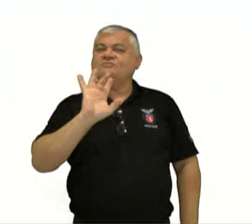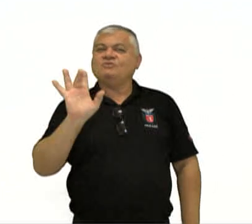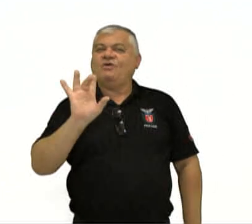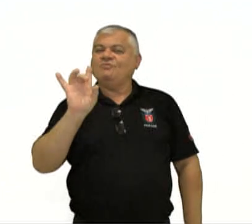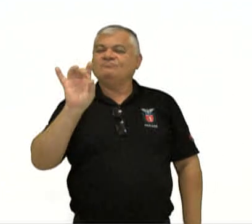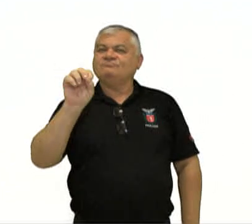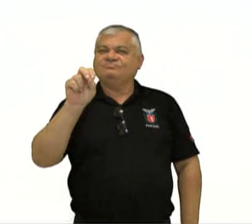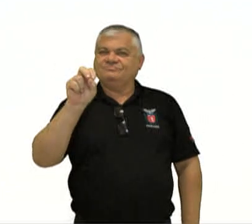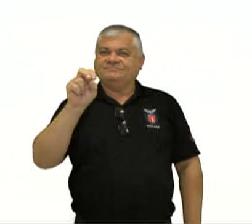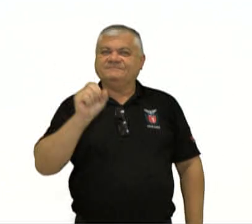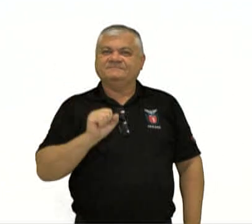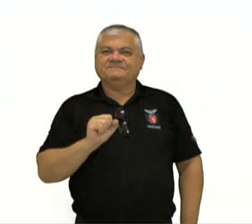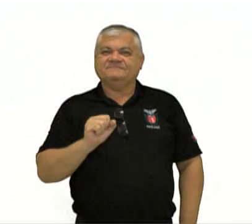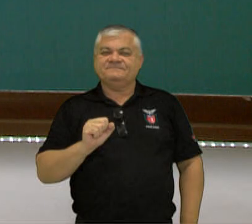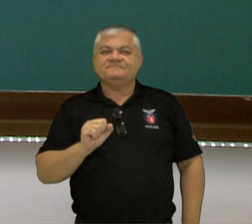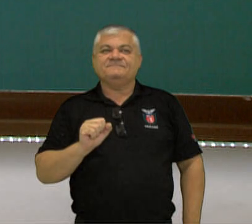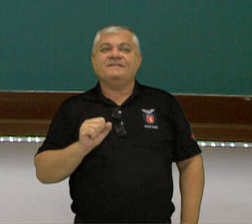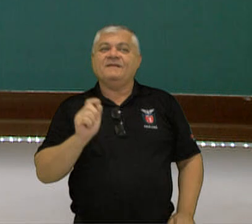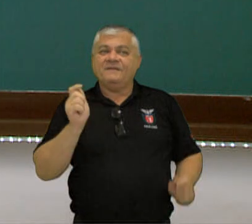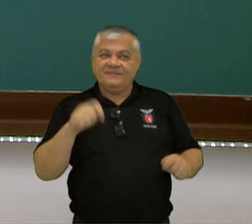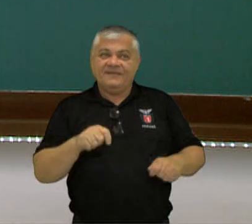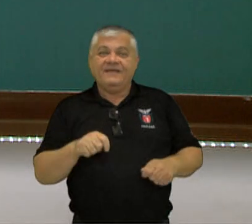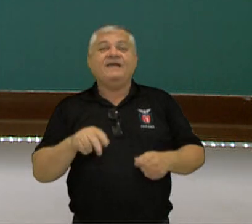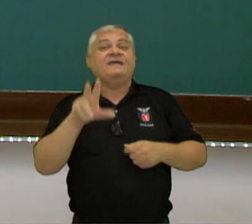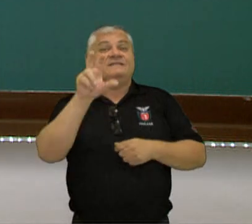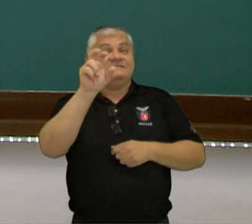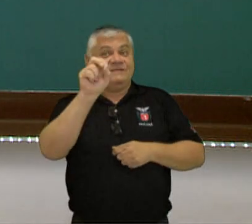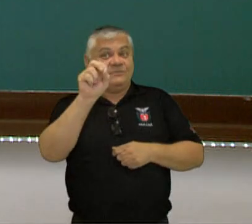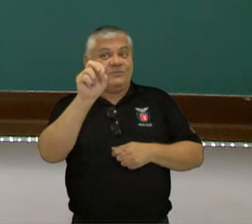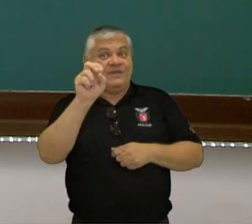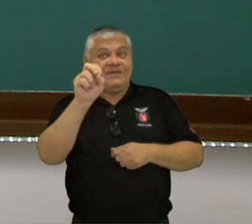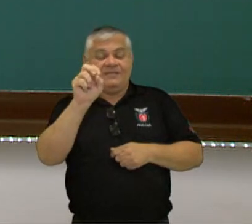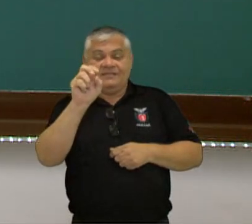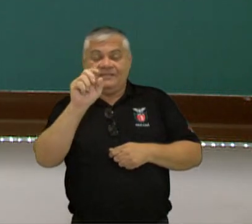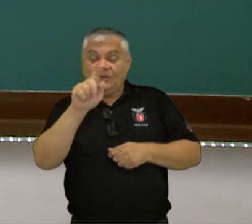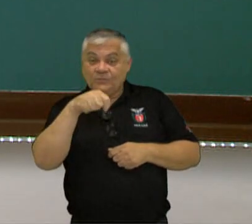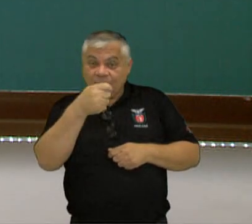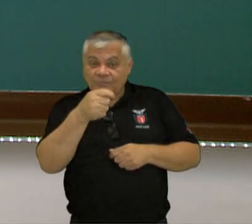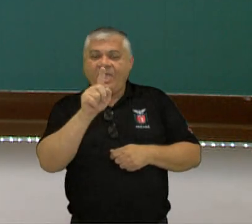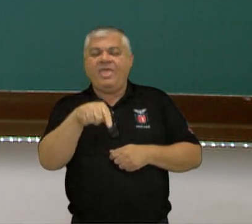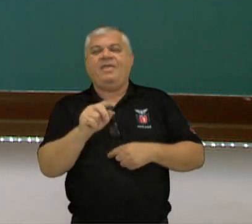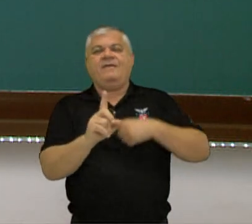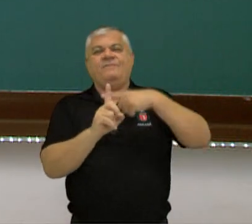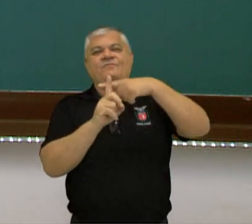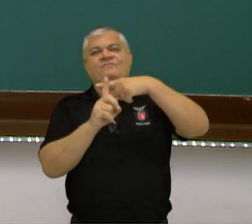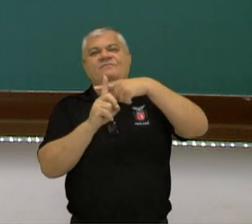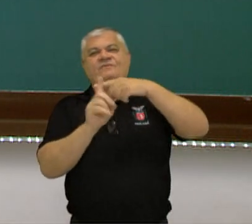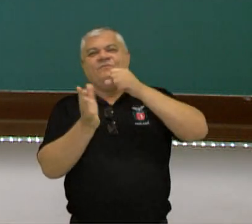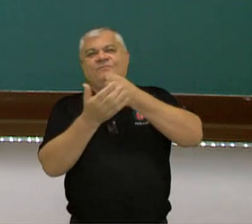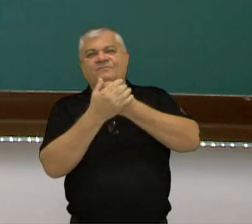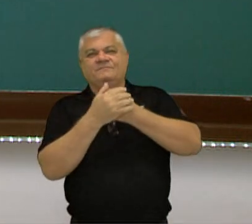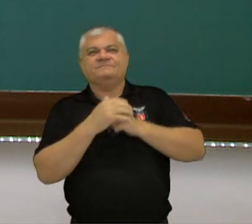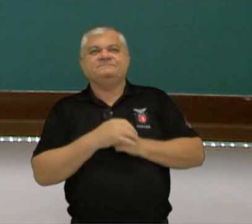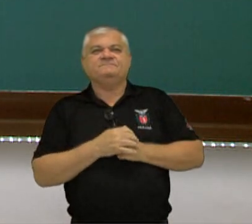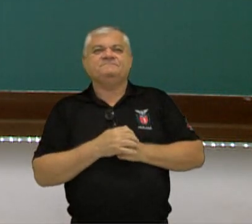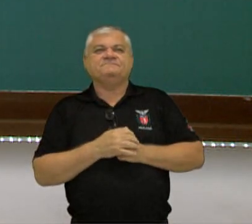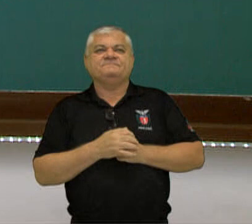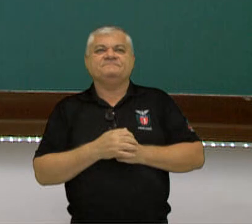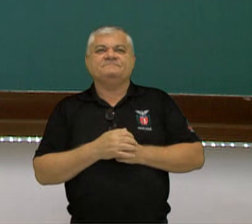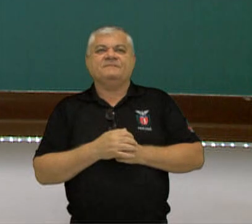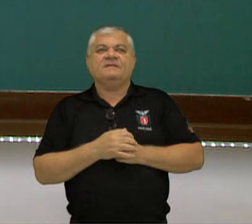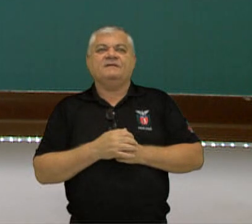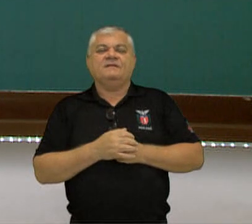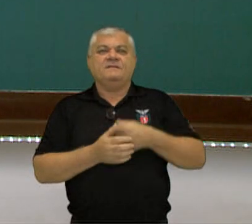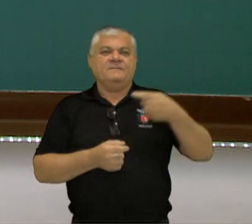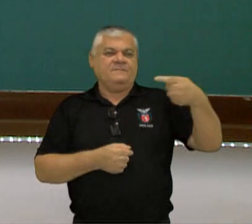sozinho. Então, quando o número está sozinho, subentende-se que na frente dele tem o sinal de mais que está escondido. O